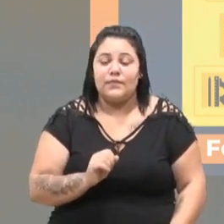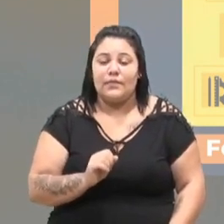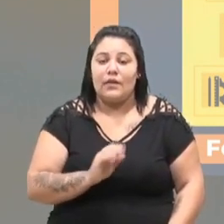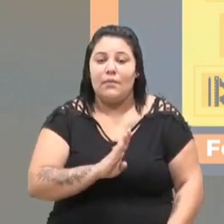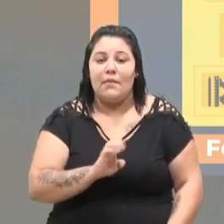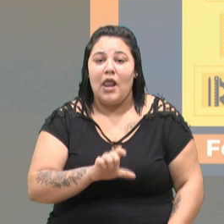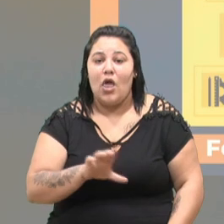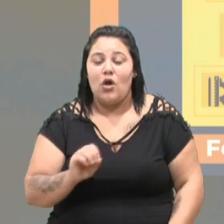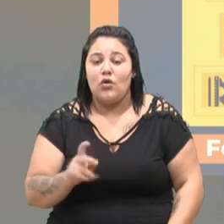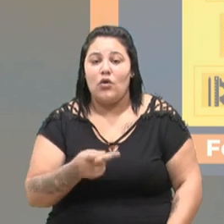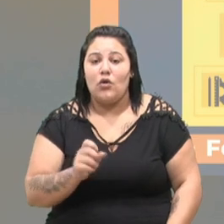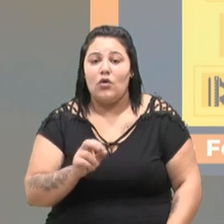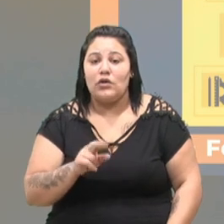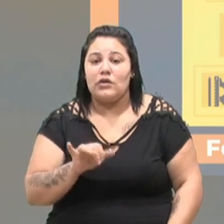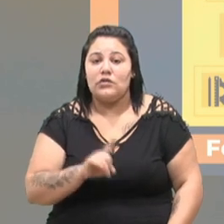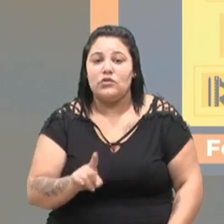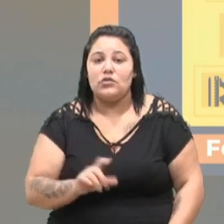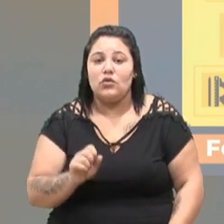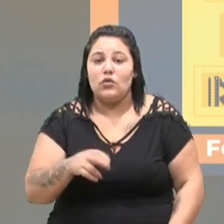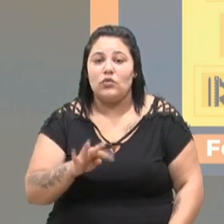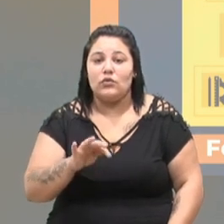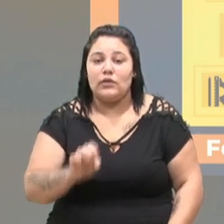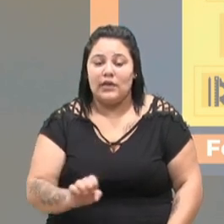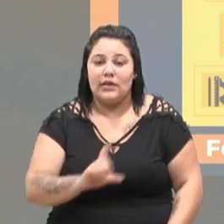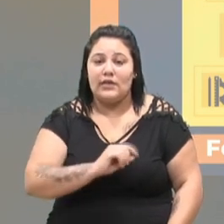nova escola.